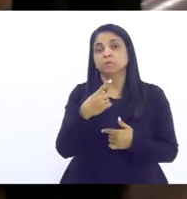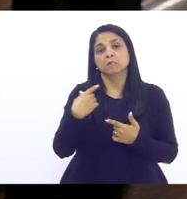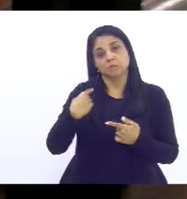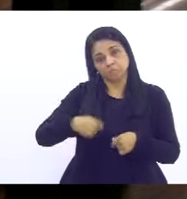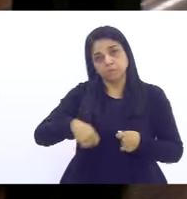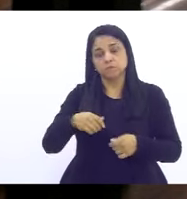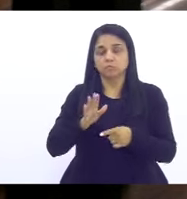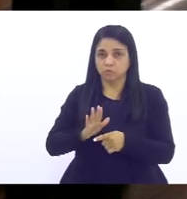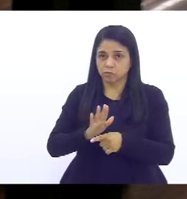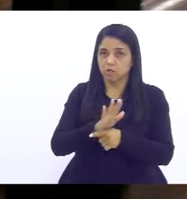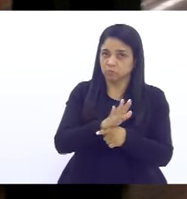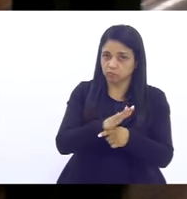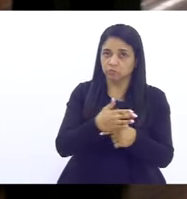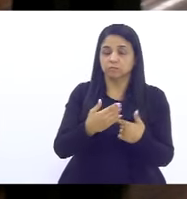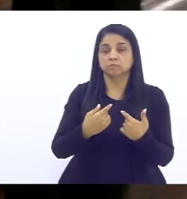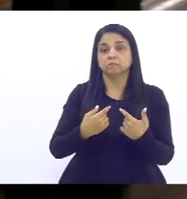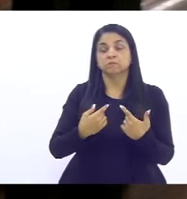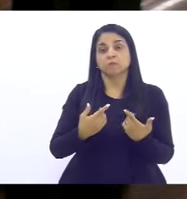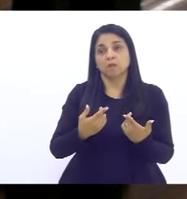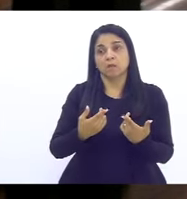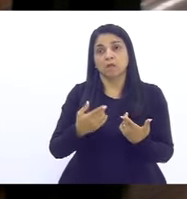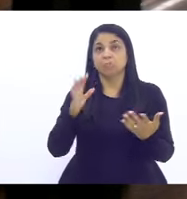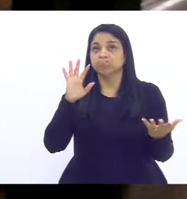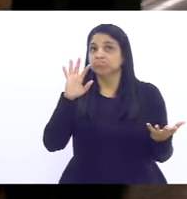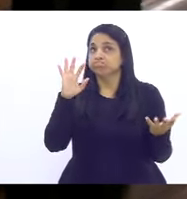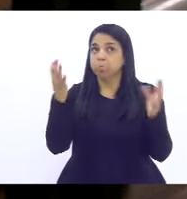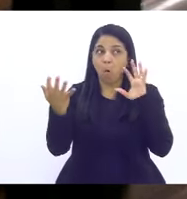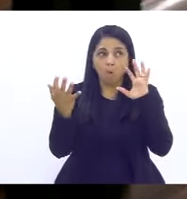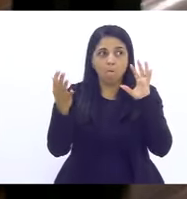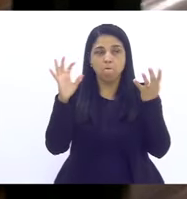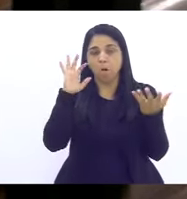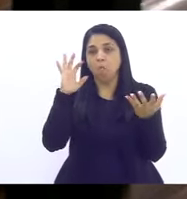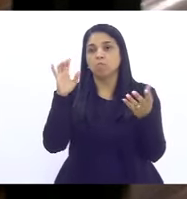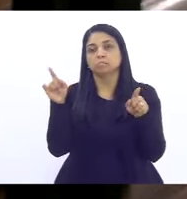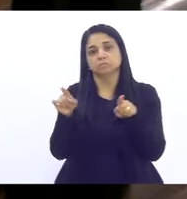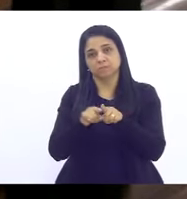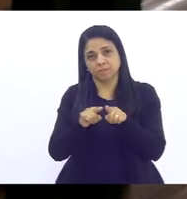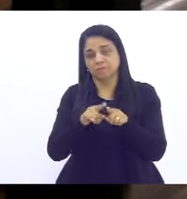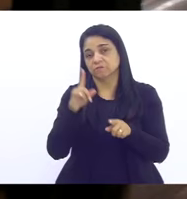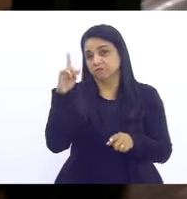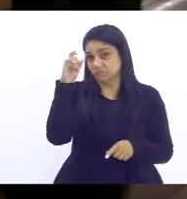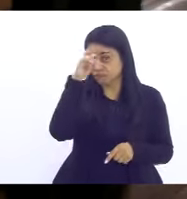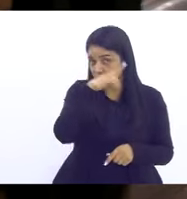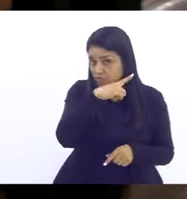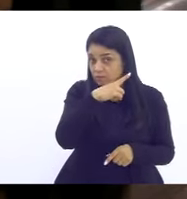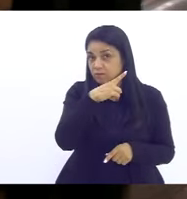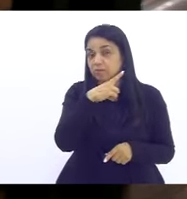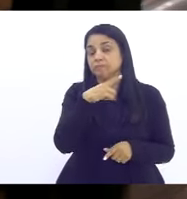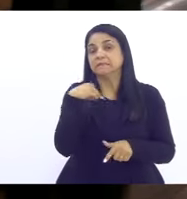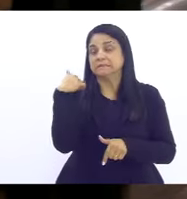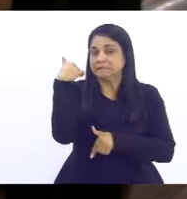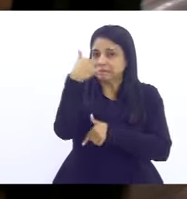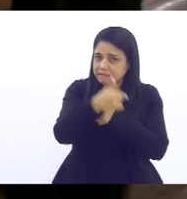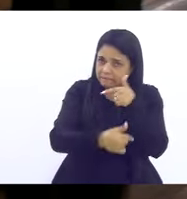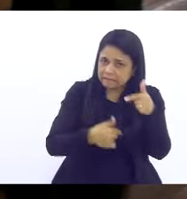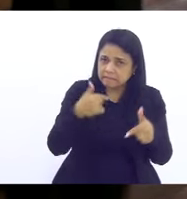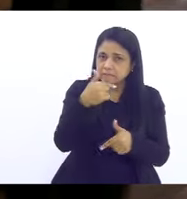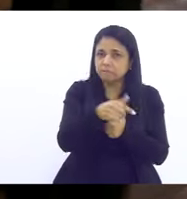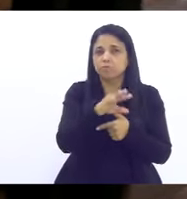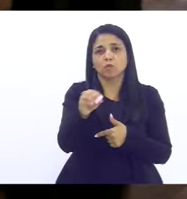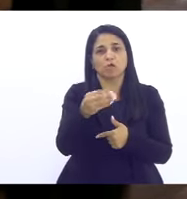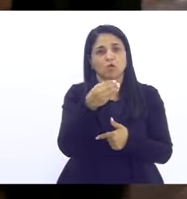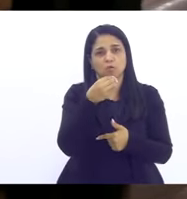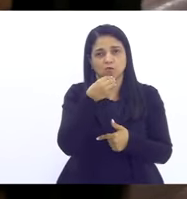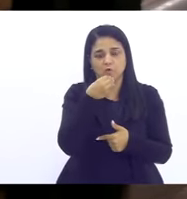ajuda lá. Então, é uma situação climática, é uma situação complexa e que nós trabalhamos, obviamente,